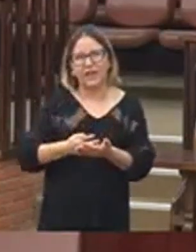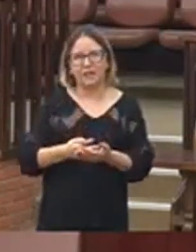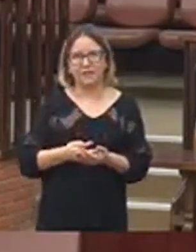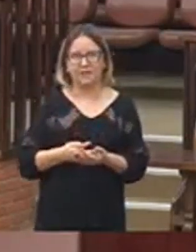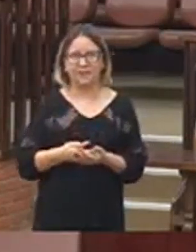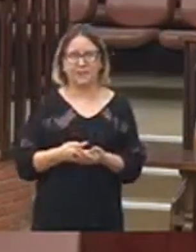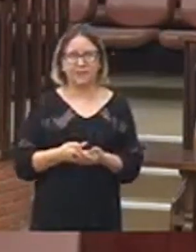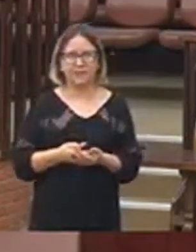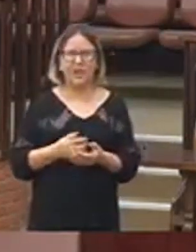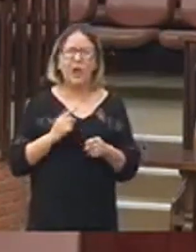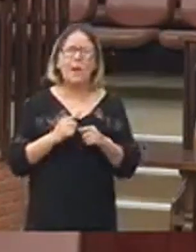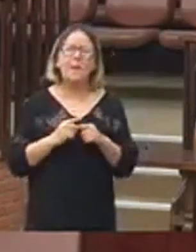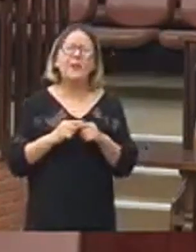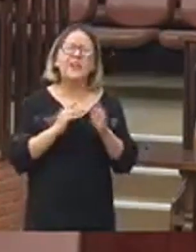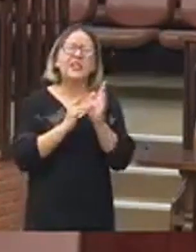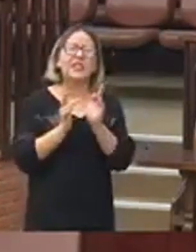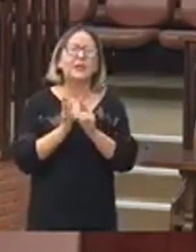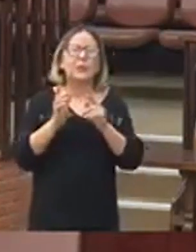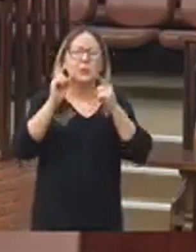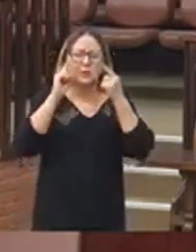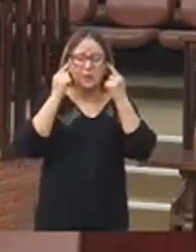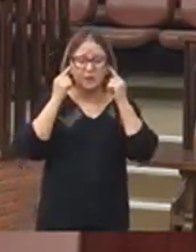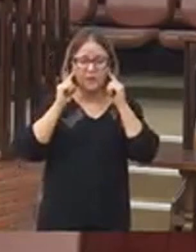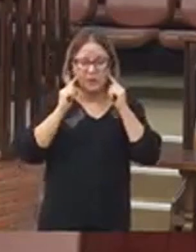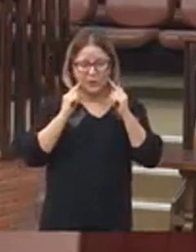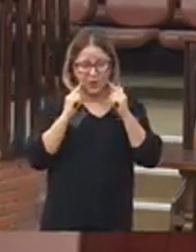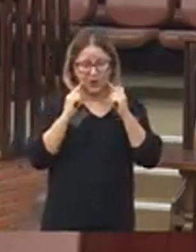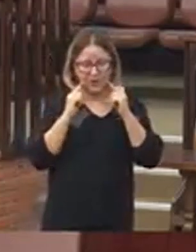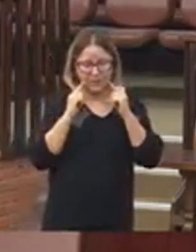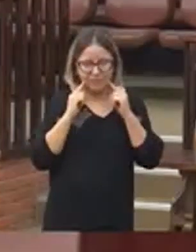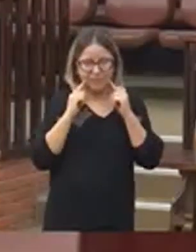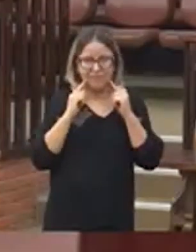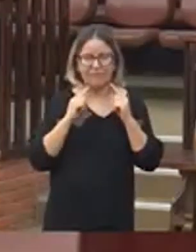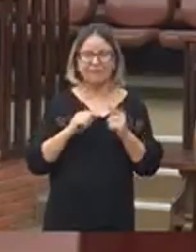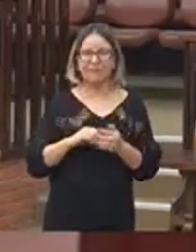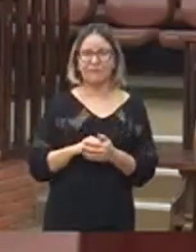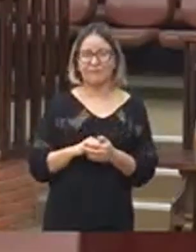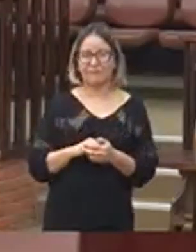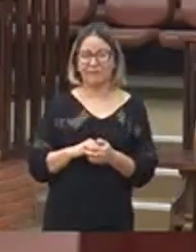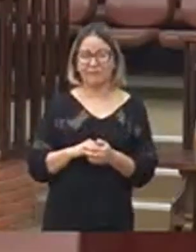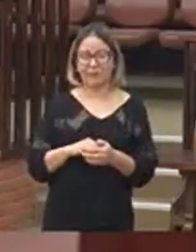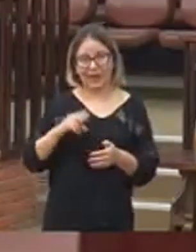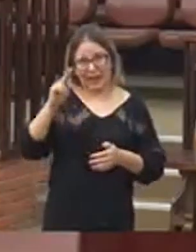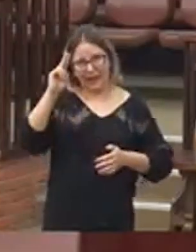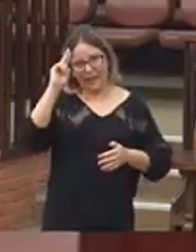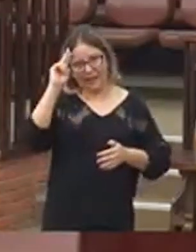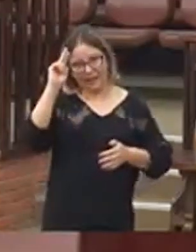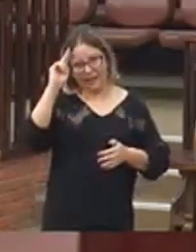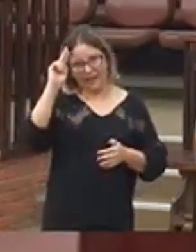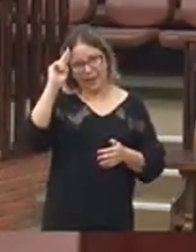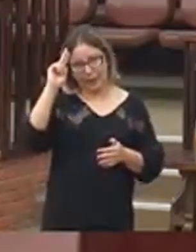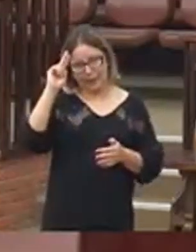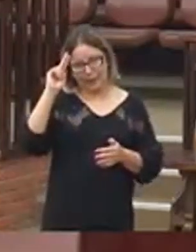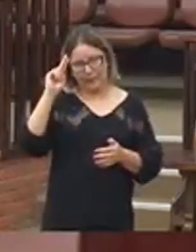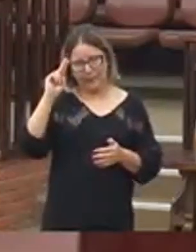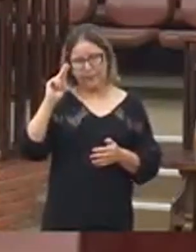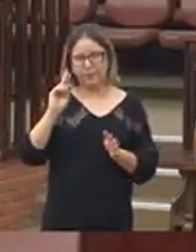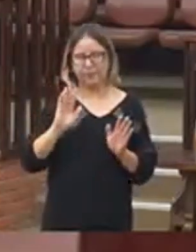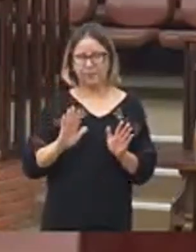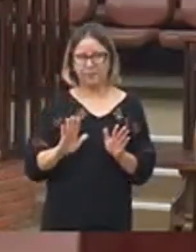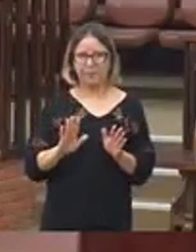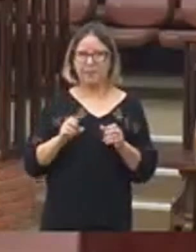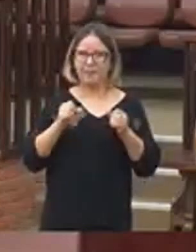Por que Jesus chora? Exatamente neste ponto. Vamos pegar aqui alguns